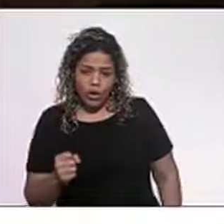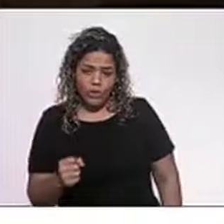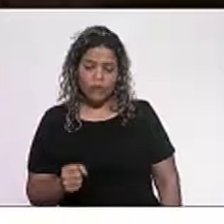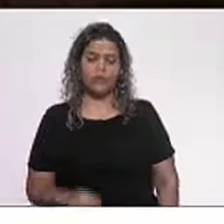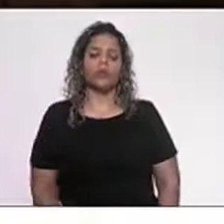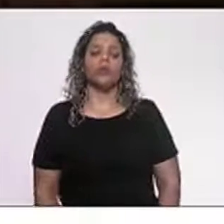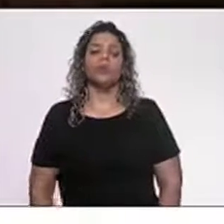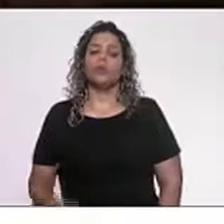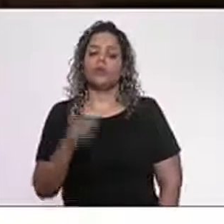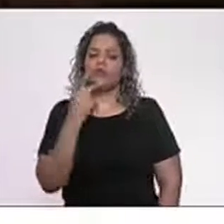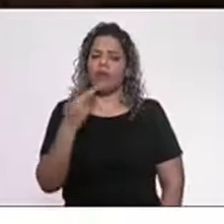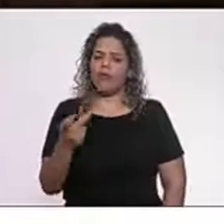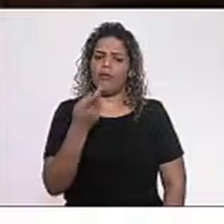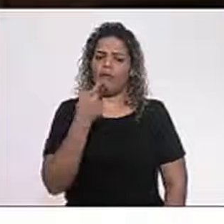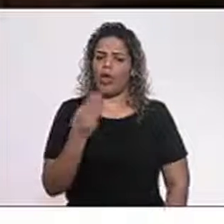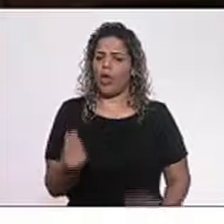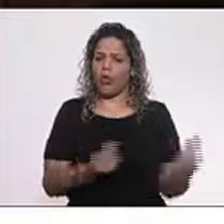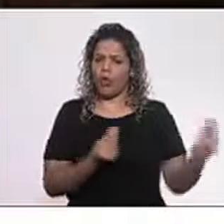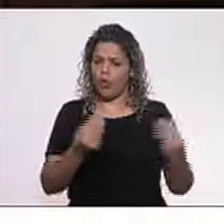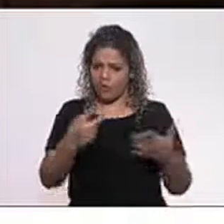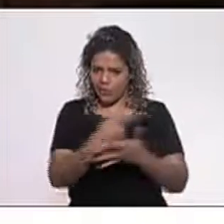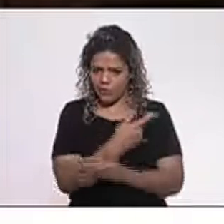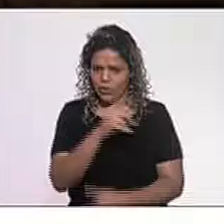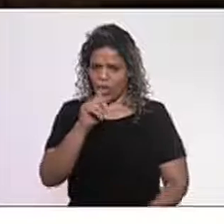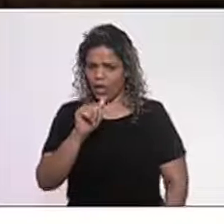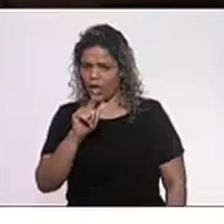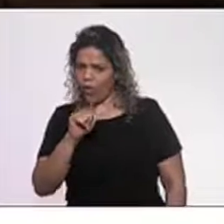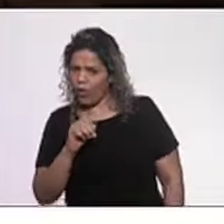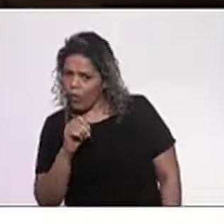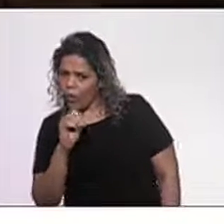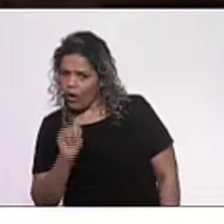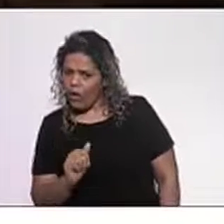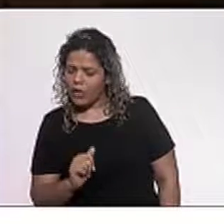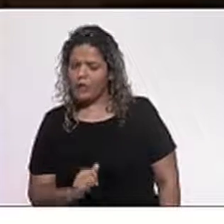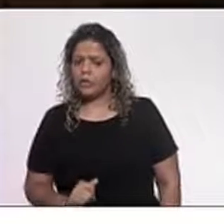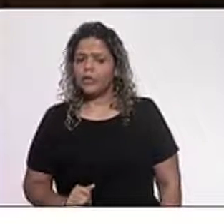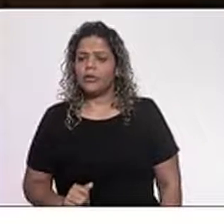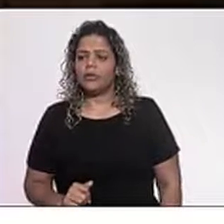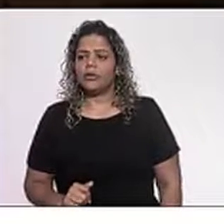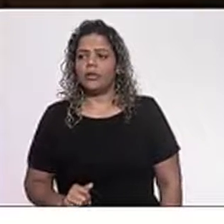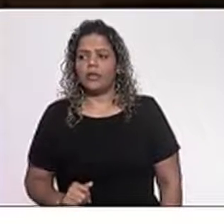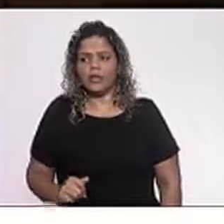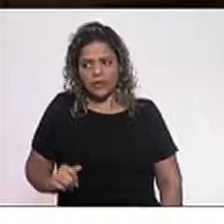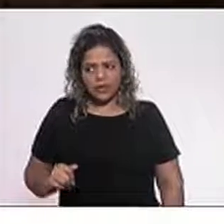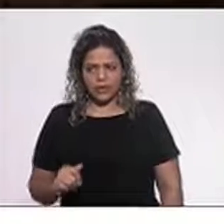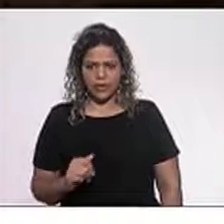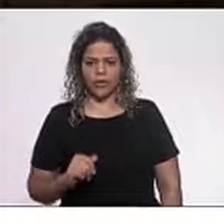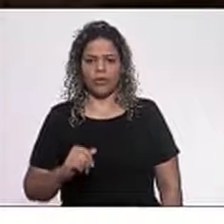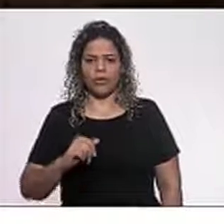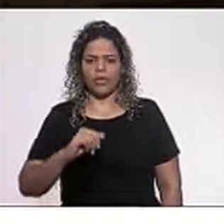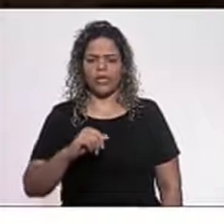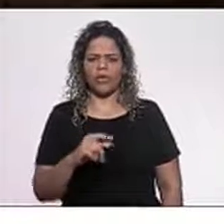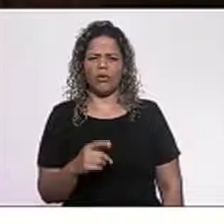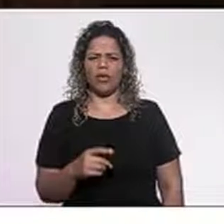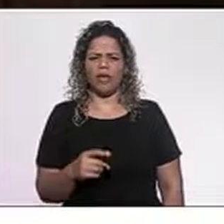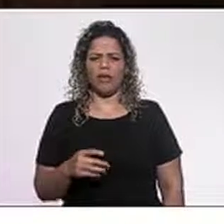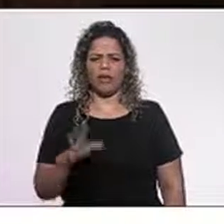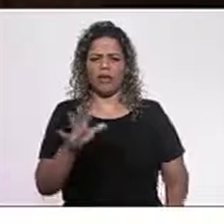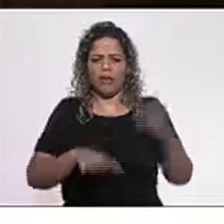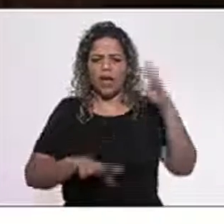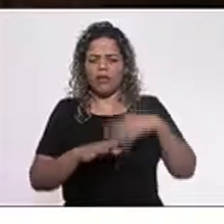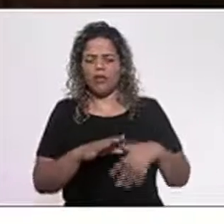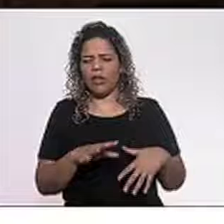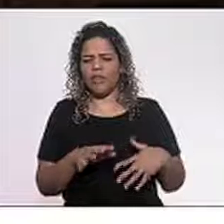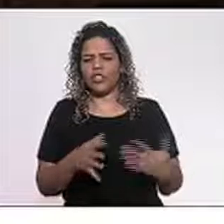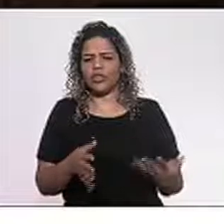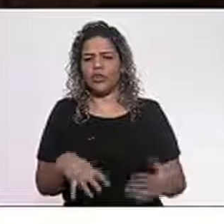ali, ressabiando como aconteceu na Lagoa. Como aconteceu na Lagoa. O policial poderia até ter